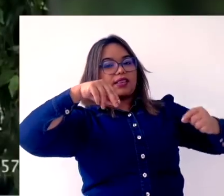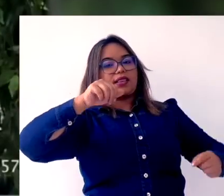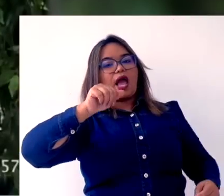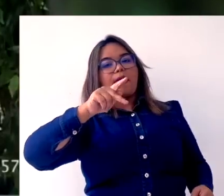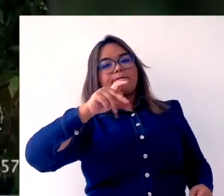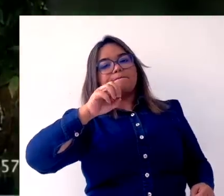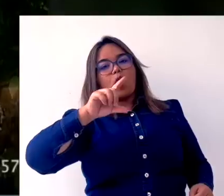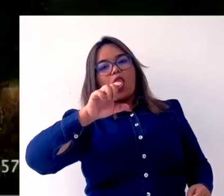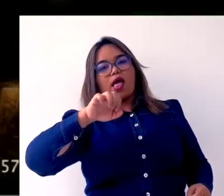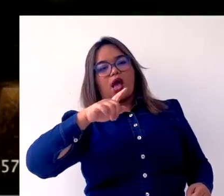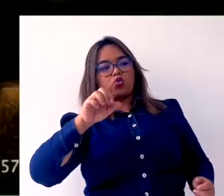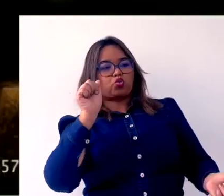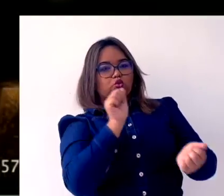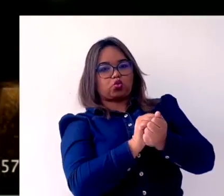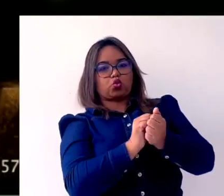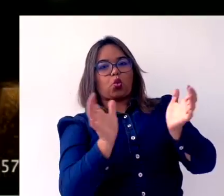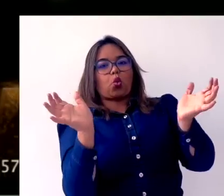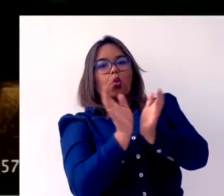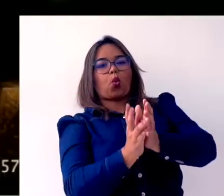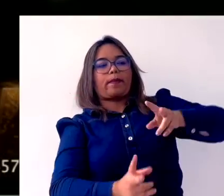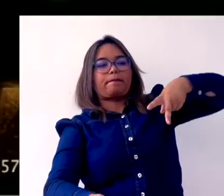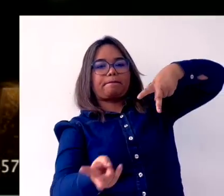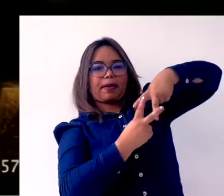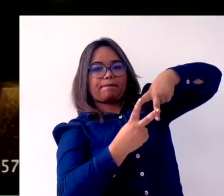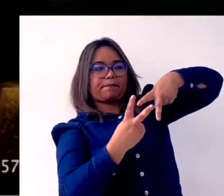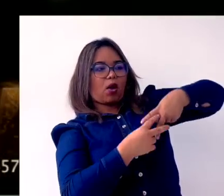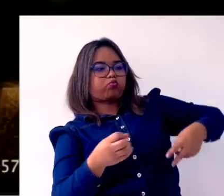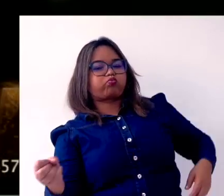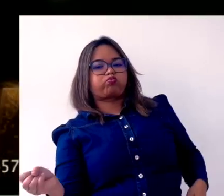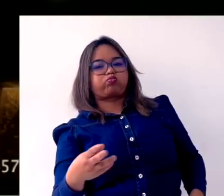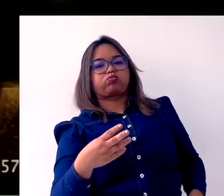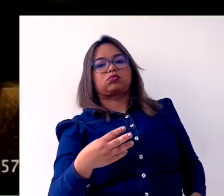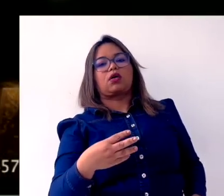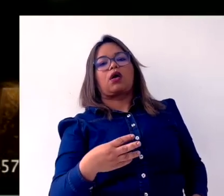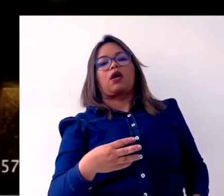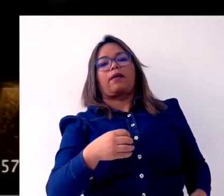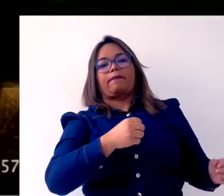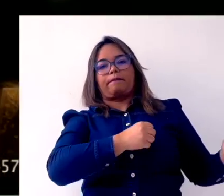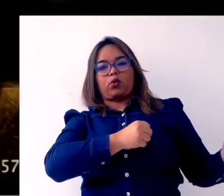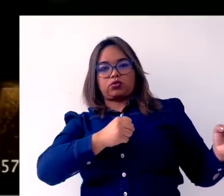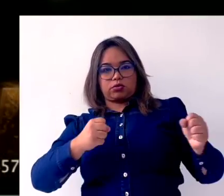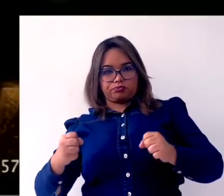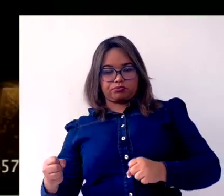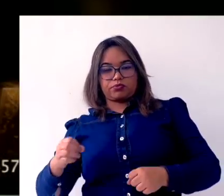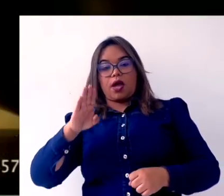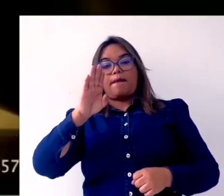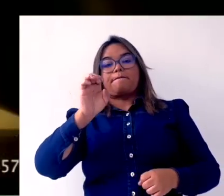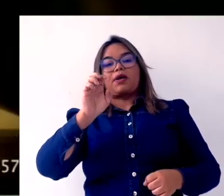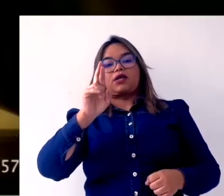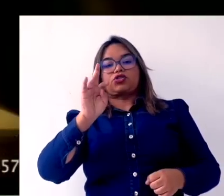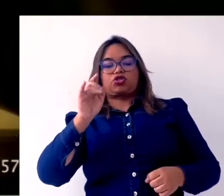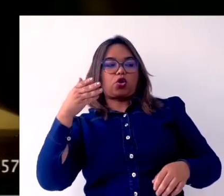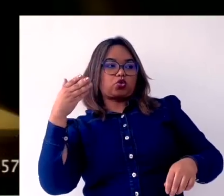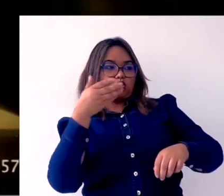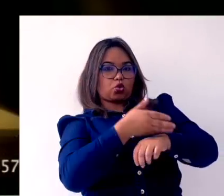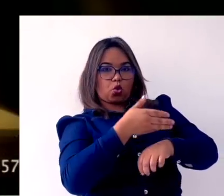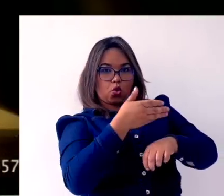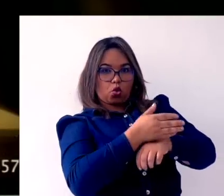secular. Assim diz a Enciclopédia Americana. Berthier entrou em Roma no dia 10 de fevereiro